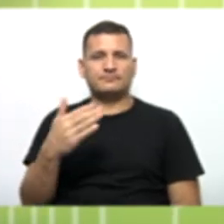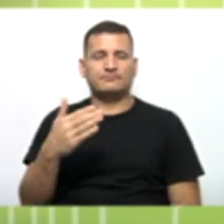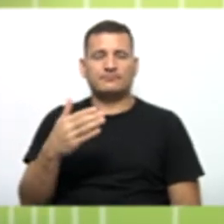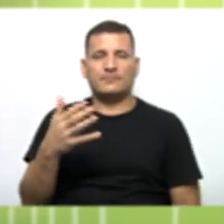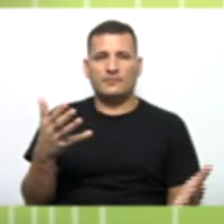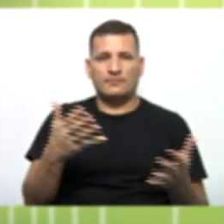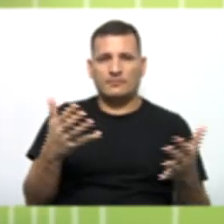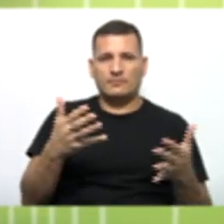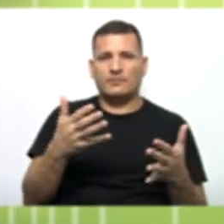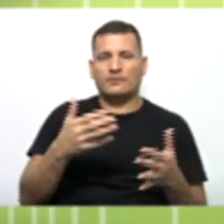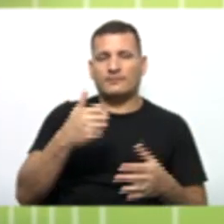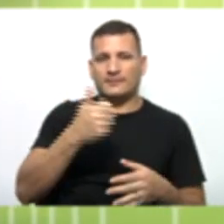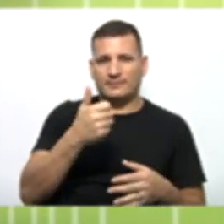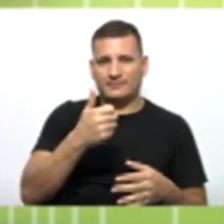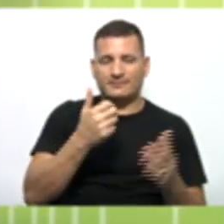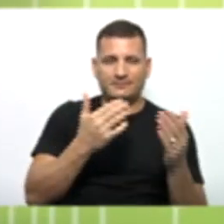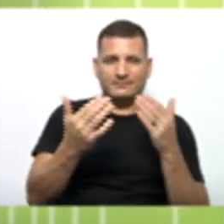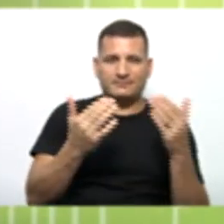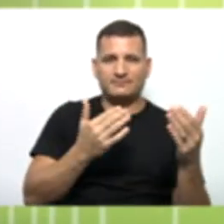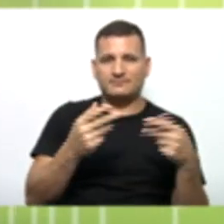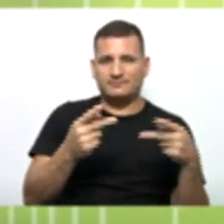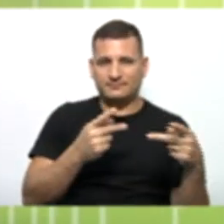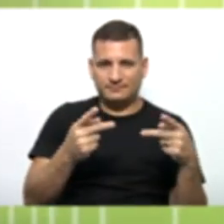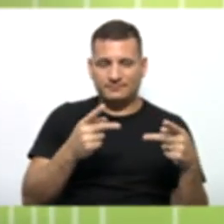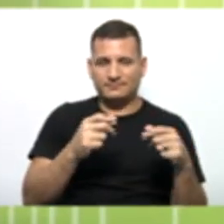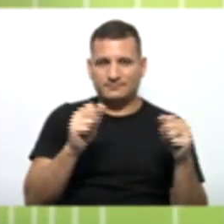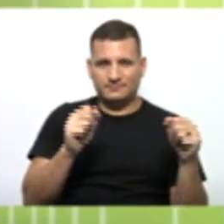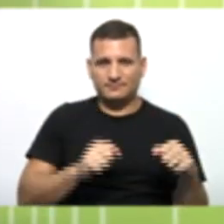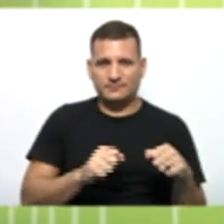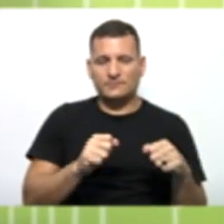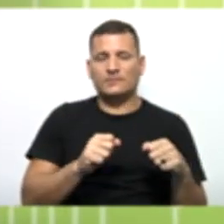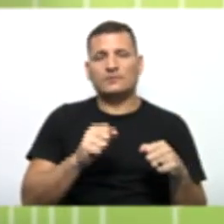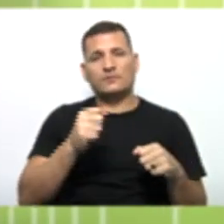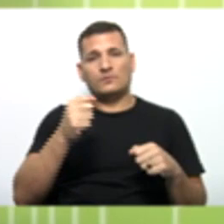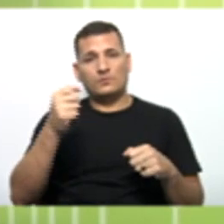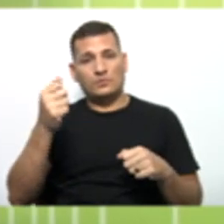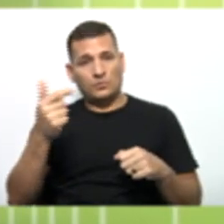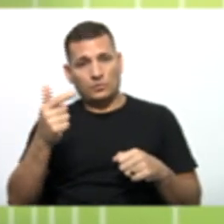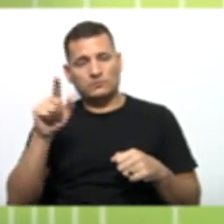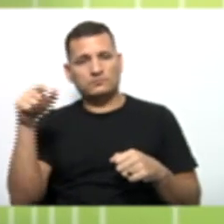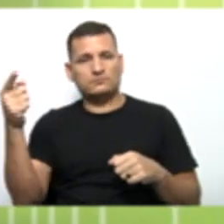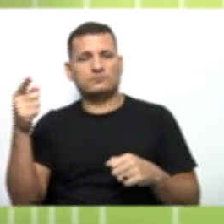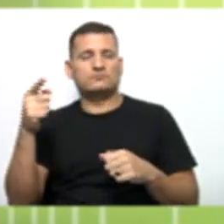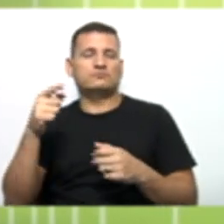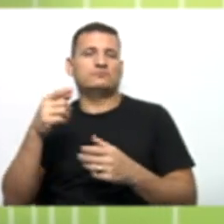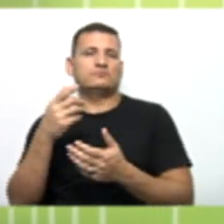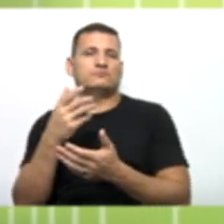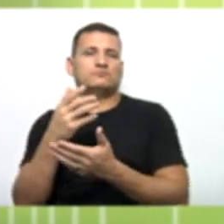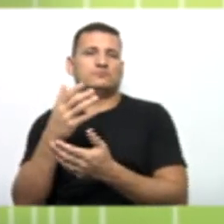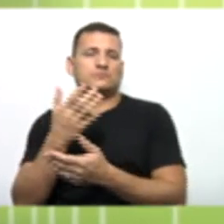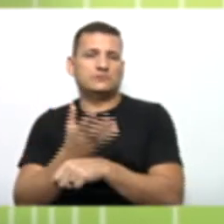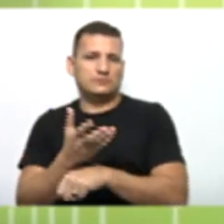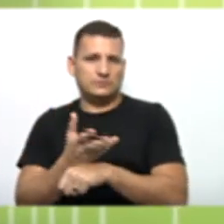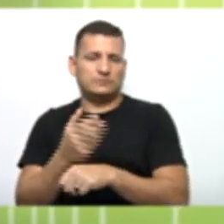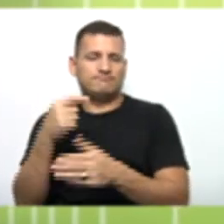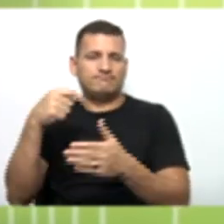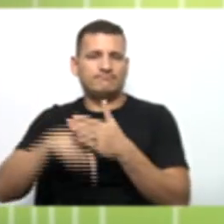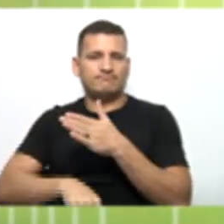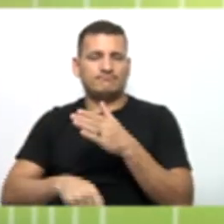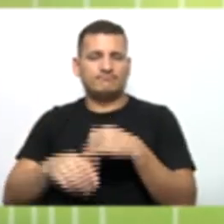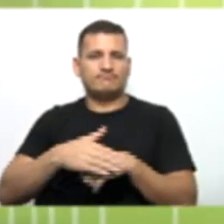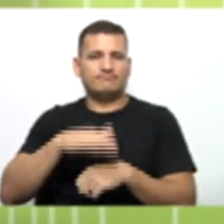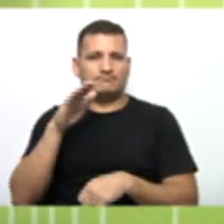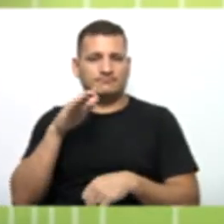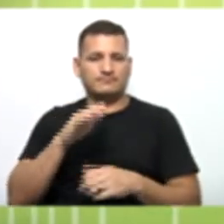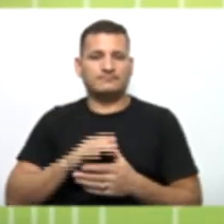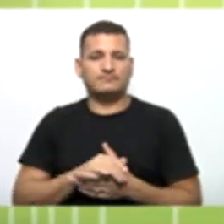nessa disciplina, com certeza vocês vão aprofundar mais ainda no próximo módulo, ok? Então, assim, aquele